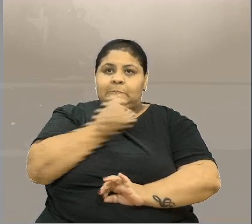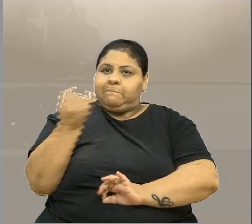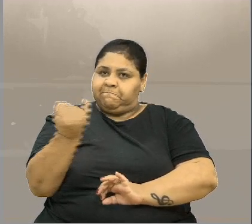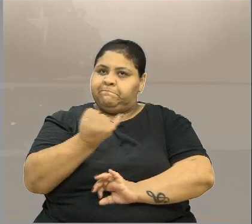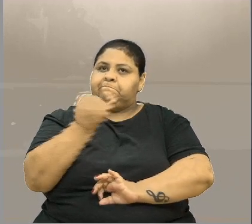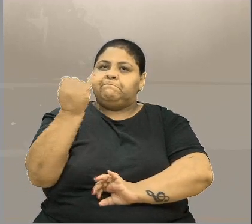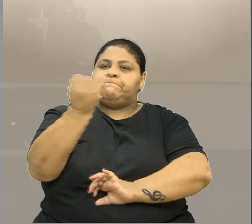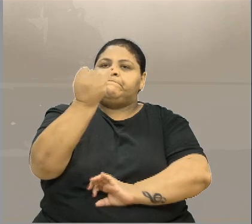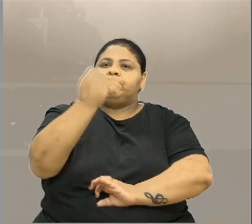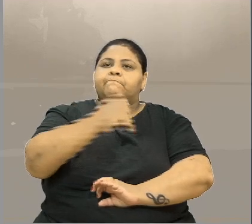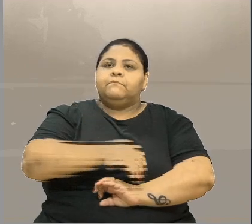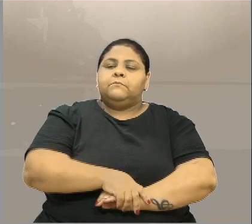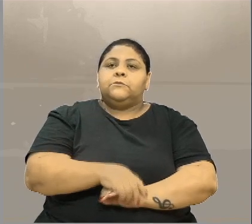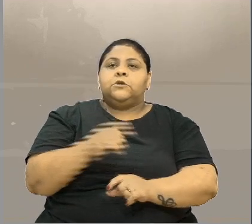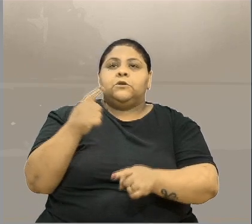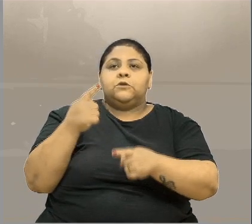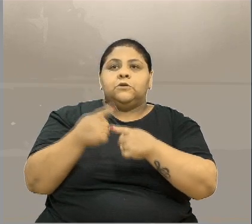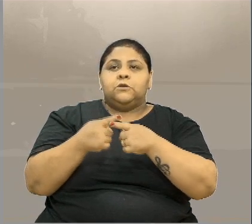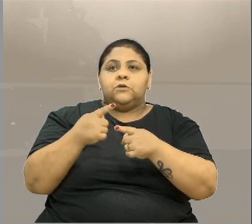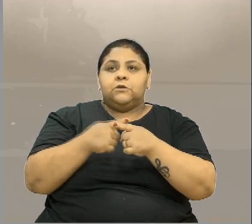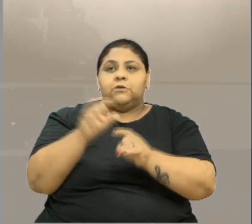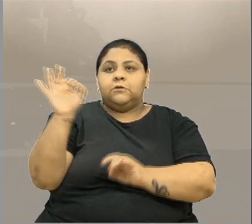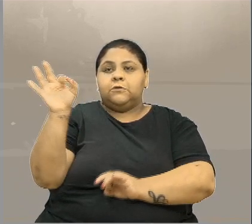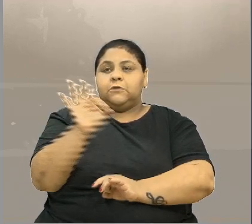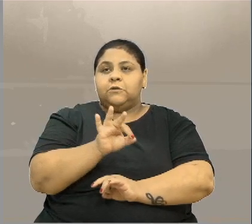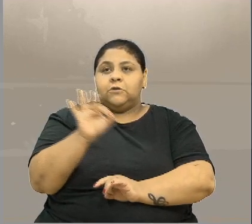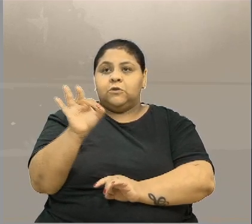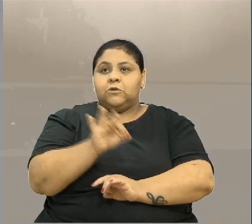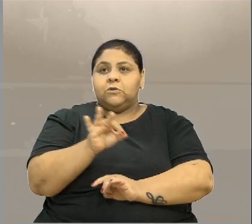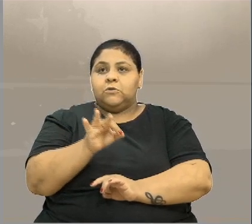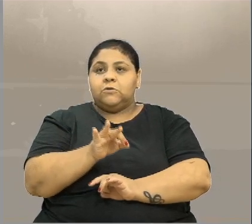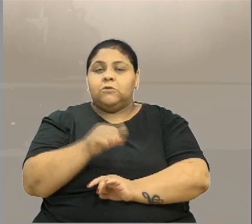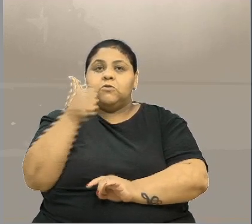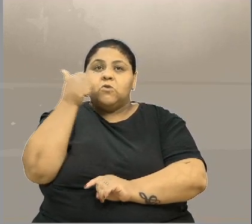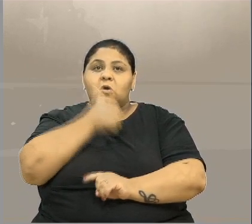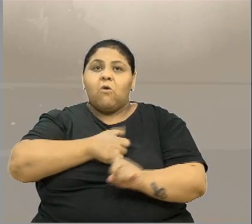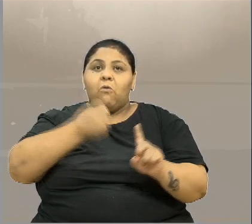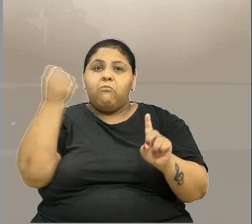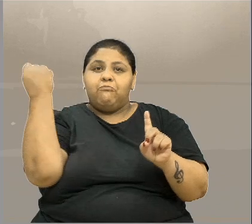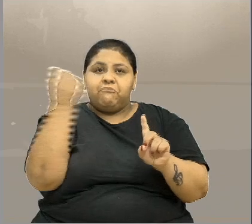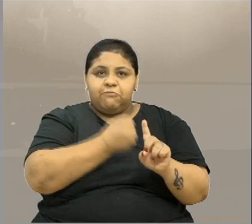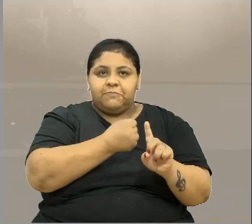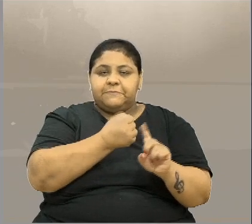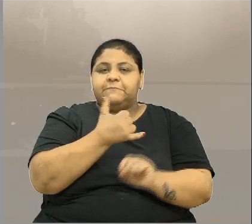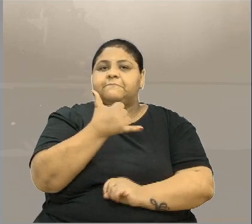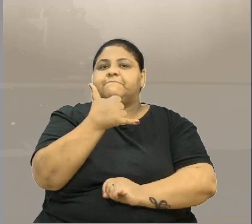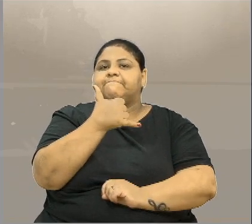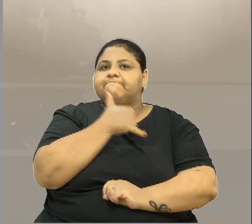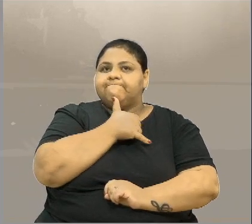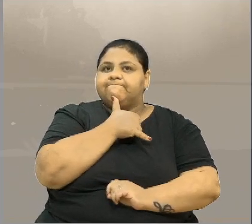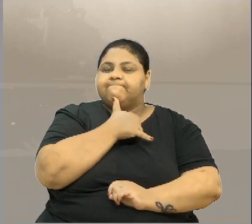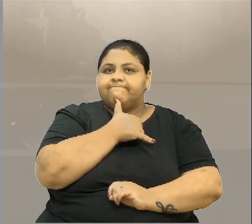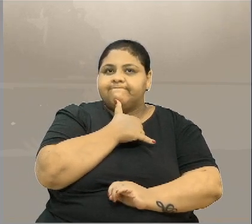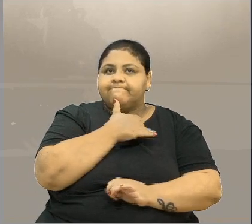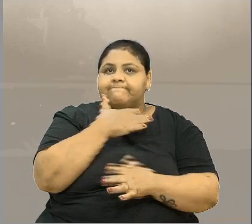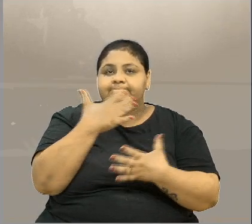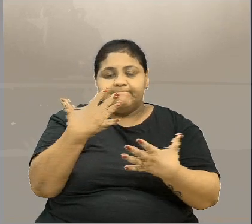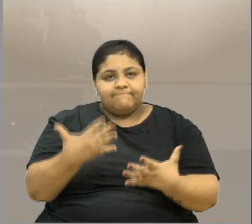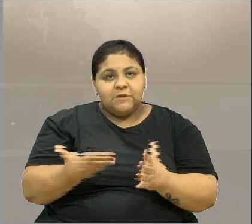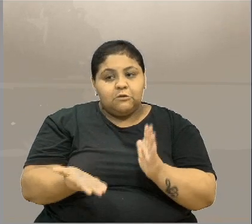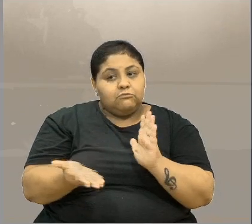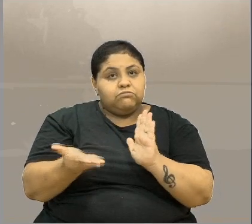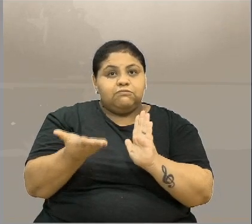Importam, porque os índices de feminicídio aqui na Serra Gaúcha, infelizmente, ainda são